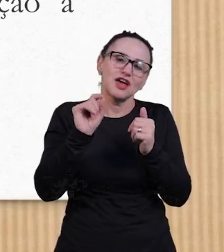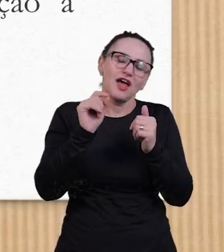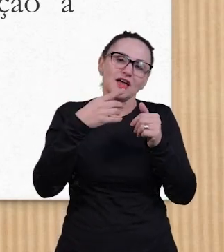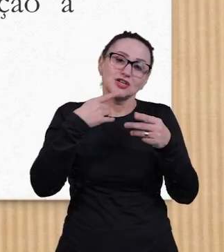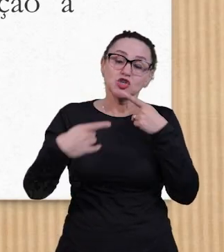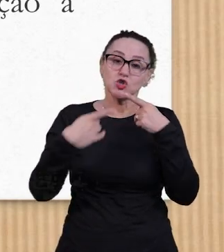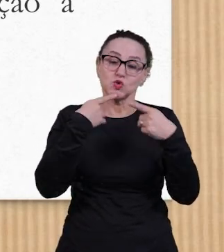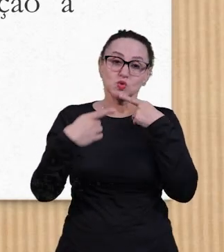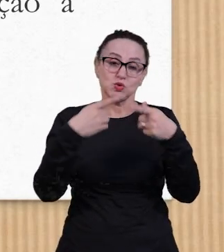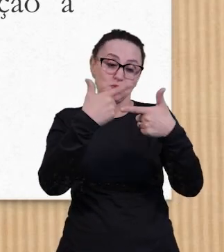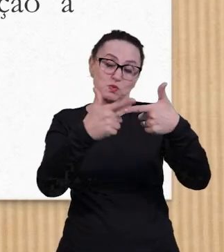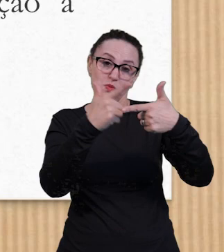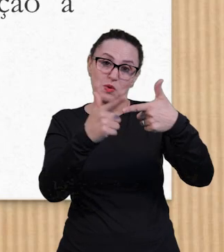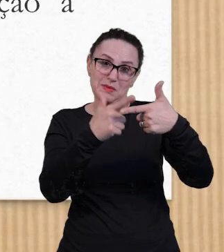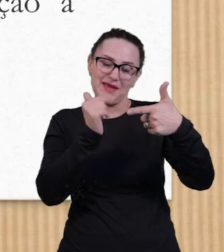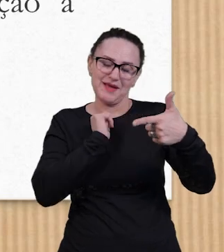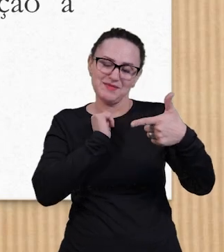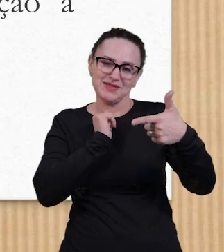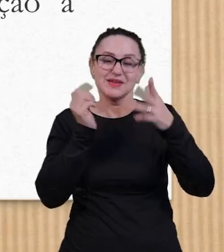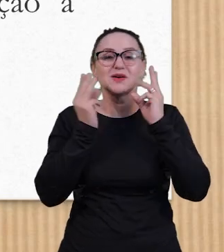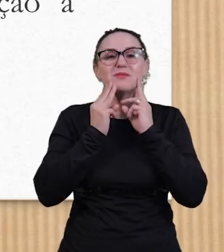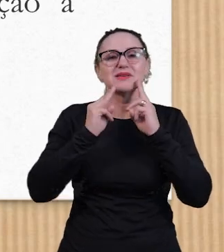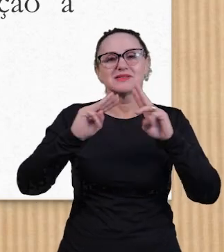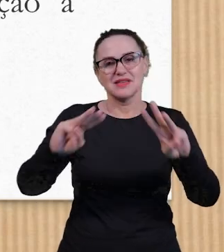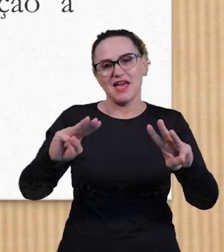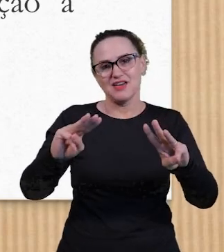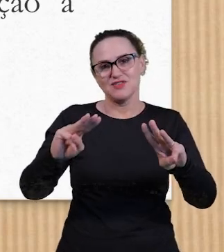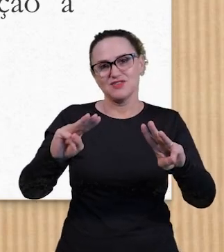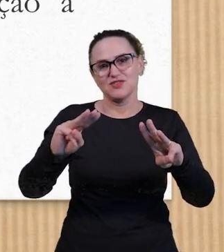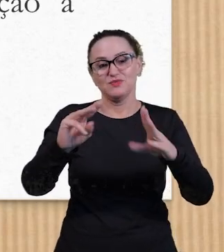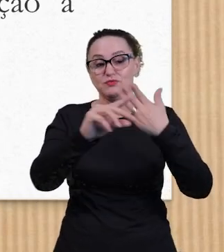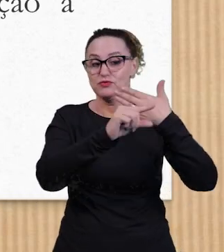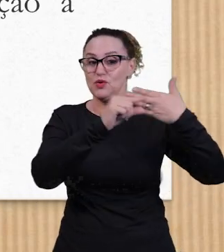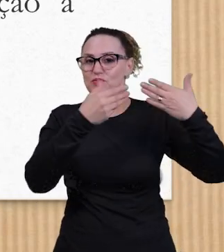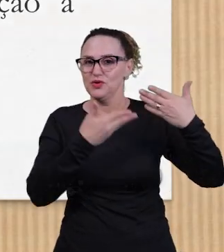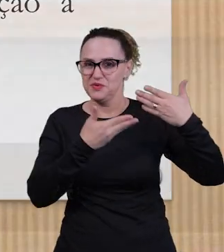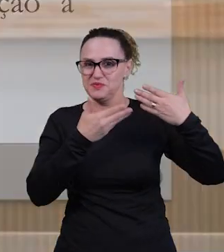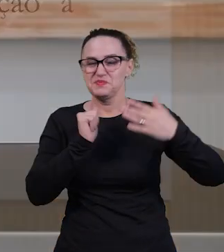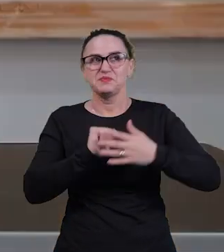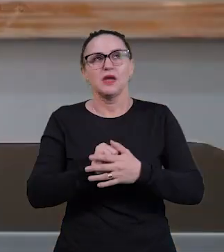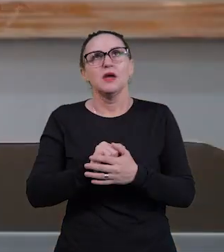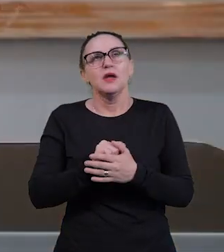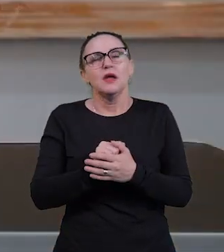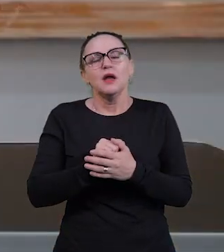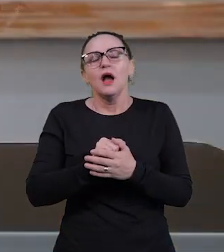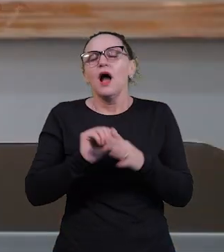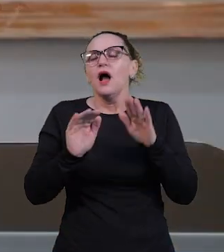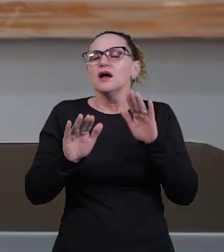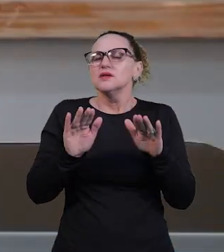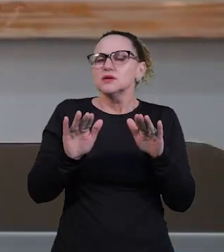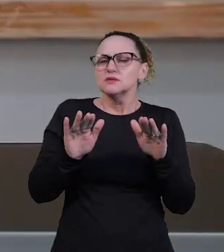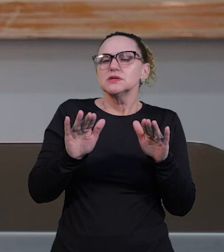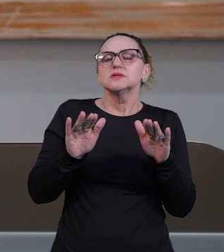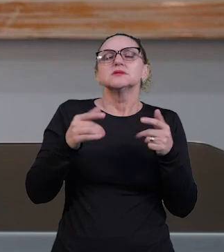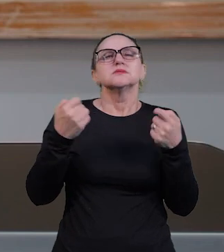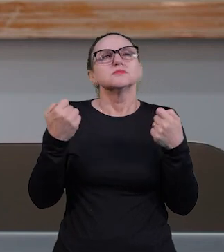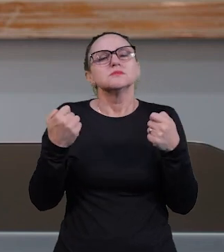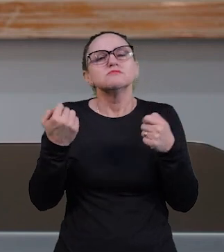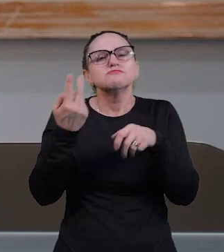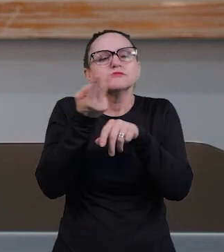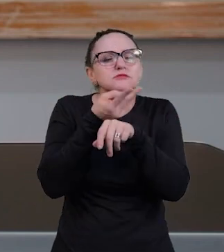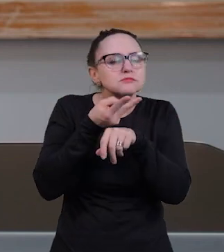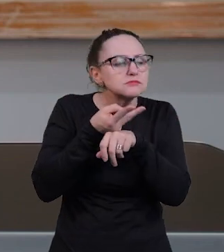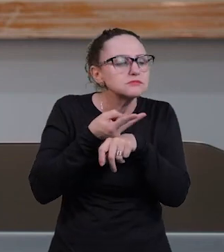discutir problemas com relação à mensagem do autor. Então, muitas vezes, nós buscamos nos textos